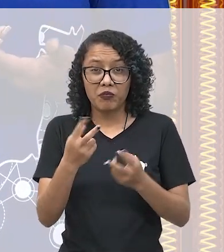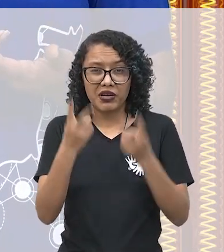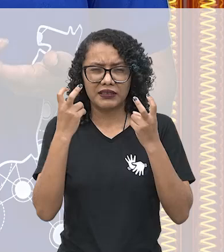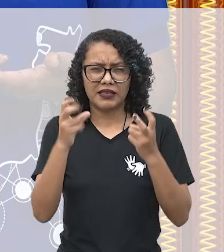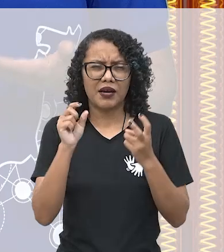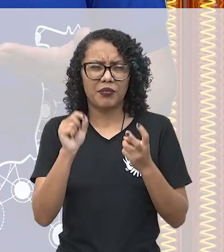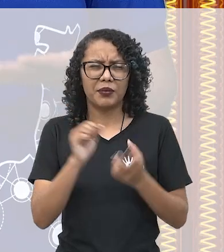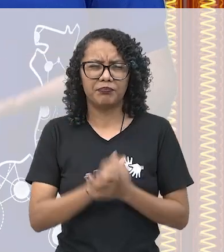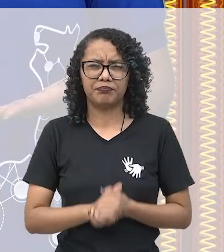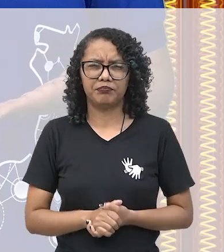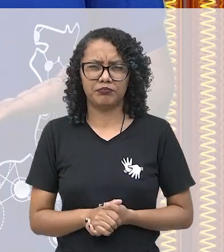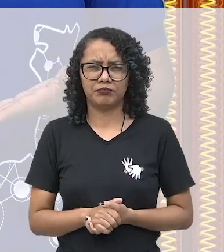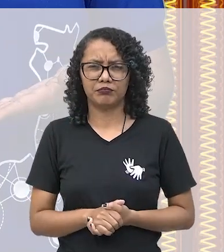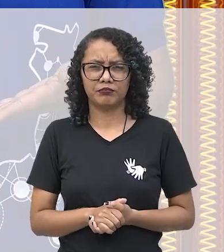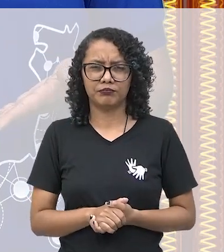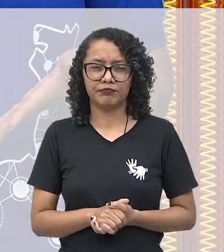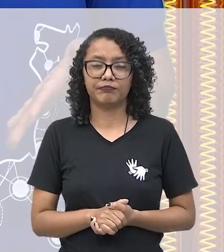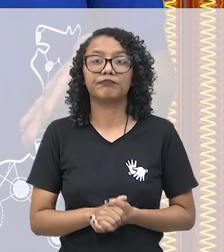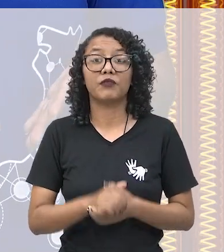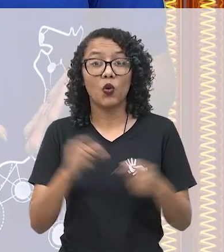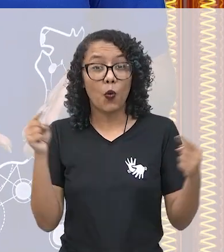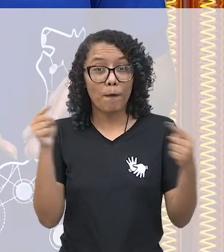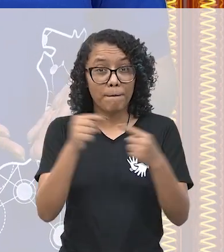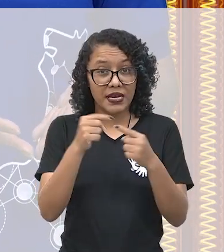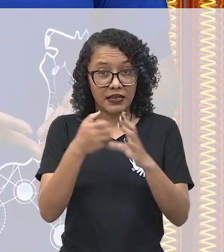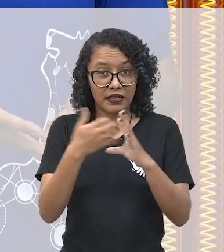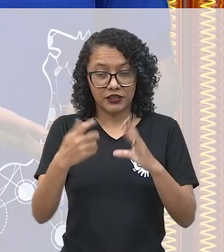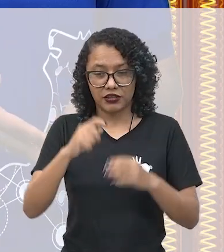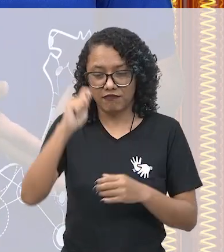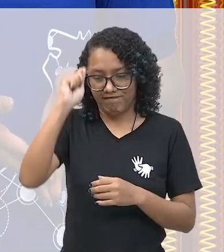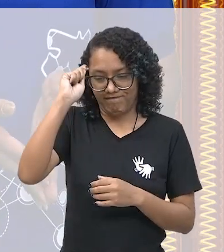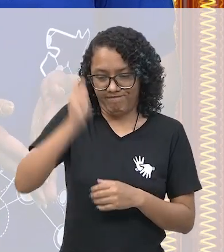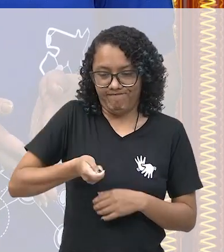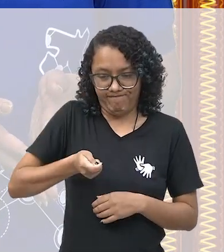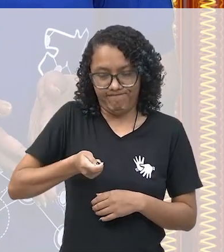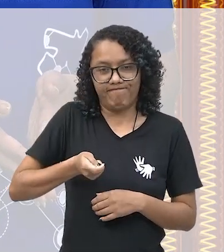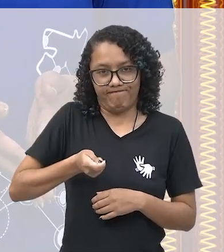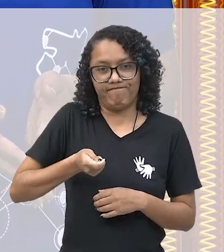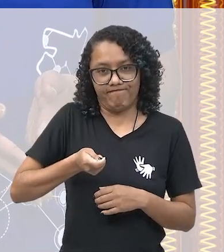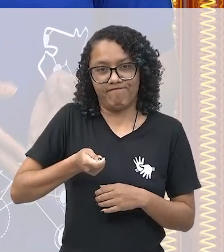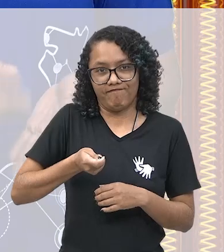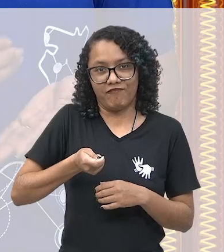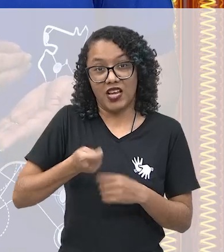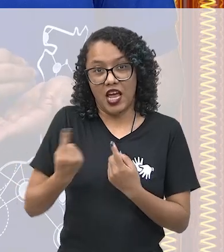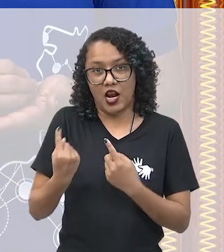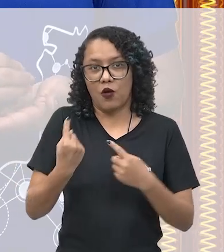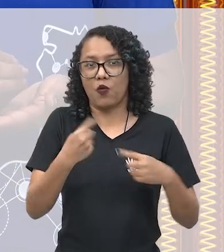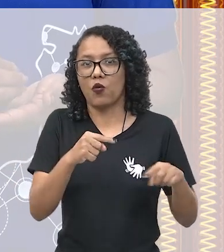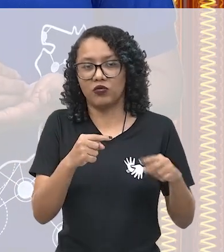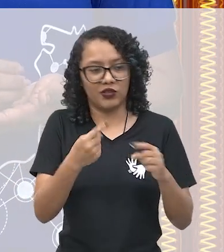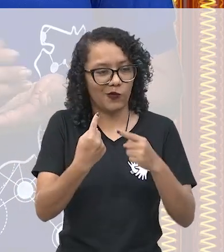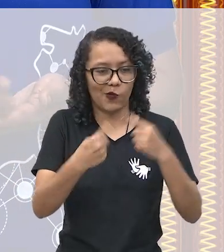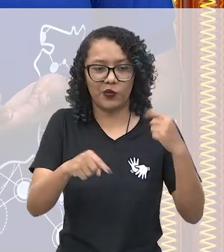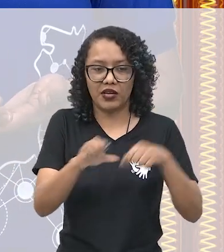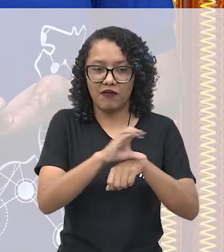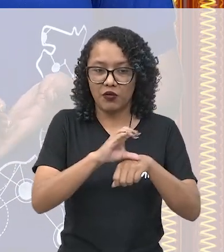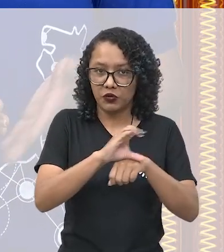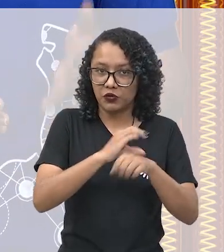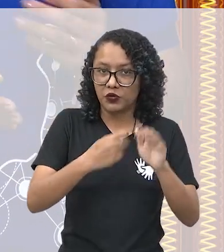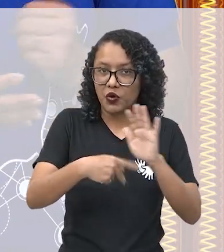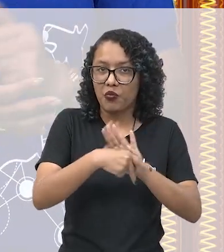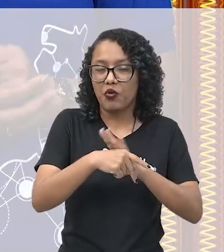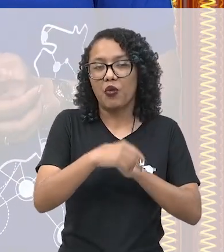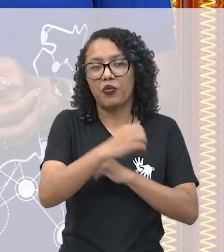uma característica autoritária, ferindo ao que dizia a Constituição de